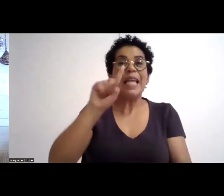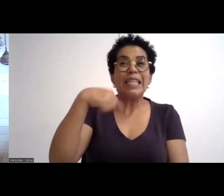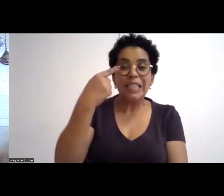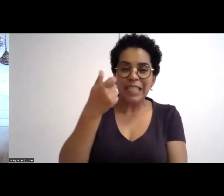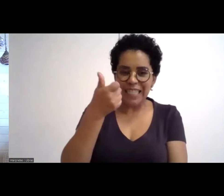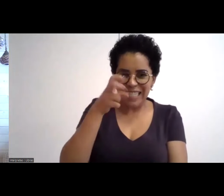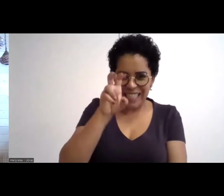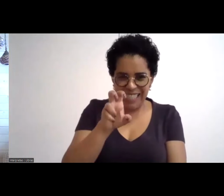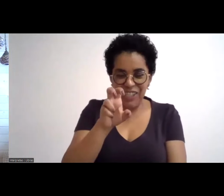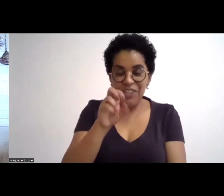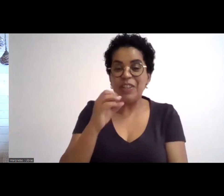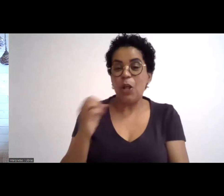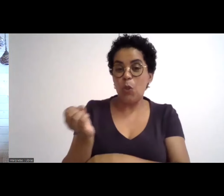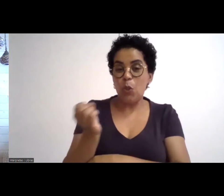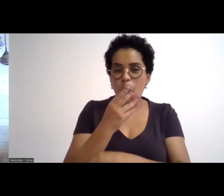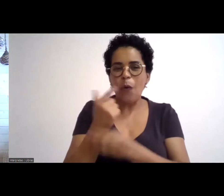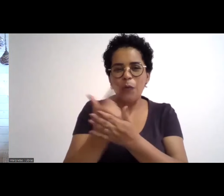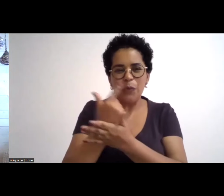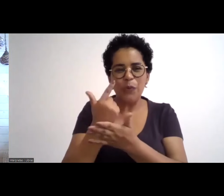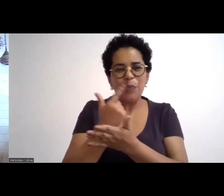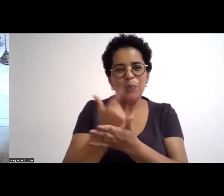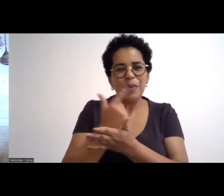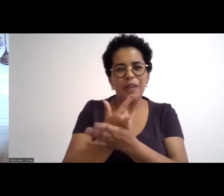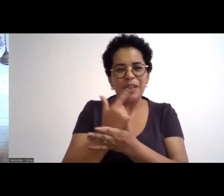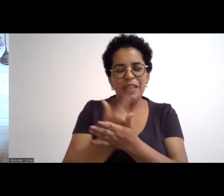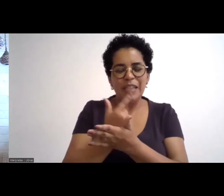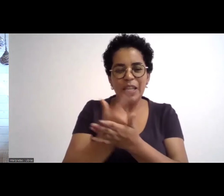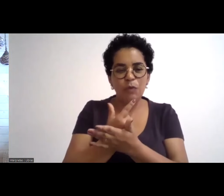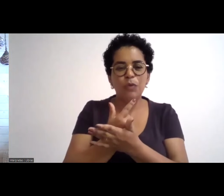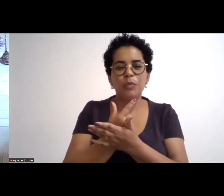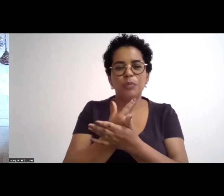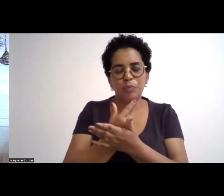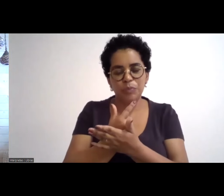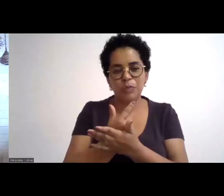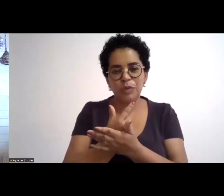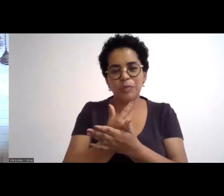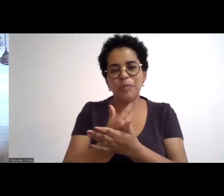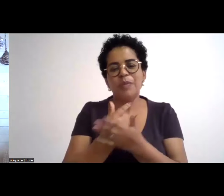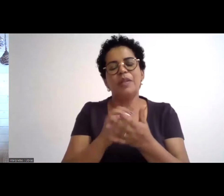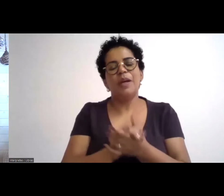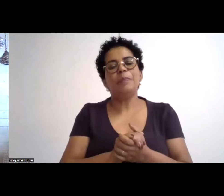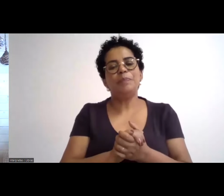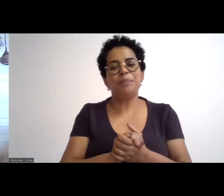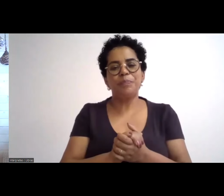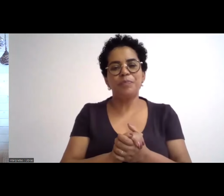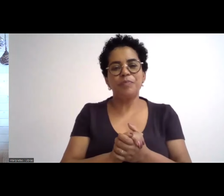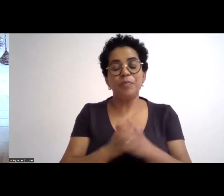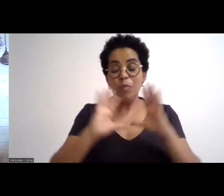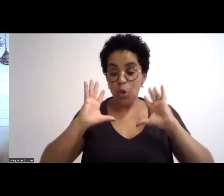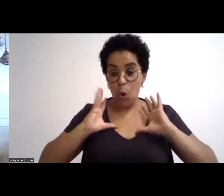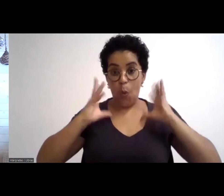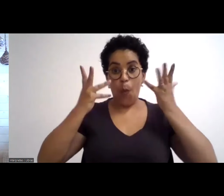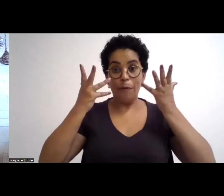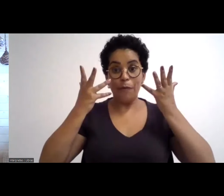novo aí. Eu estarei lançando, começando pelo Rio, no Rio to Sea, né, que é um evento de